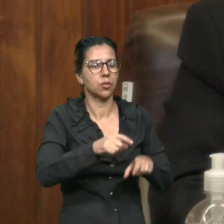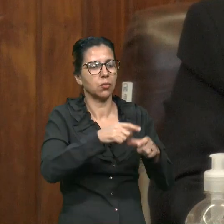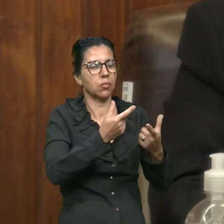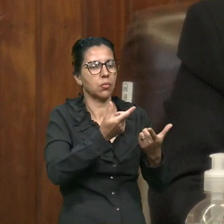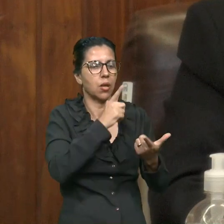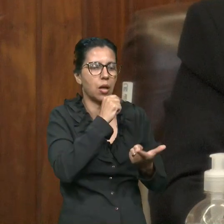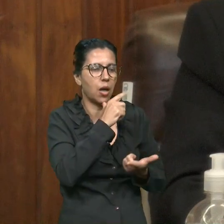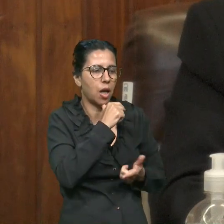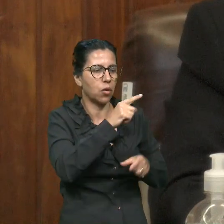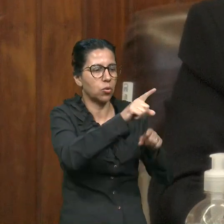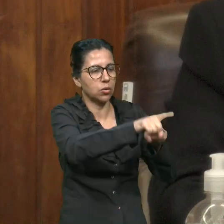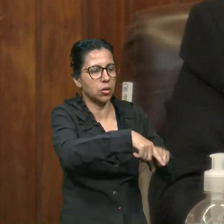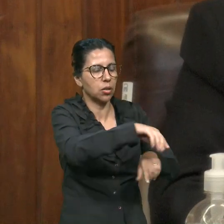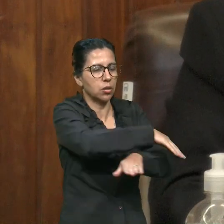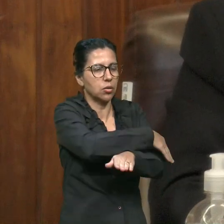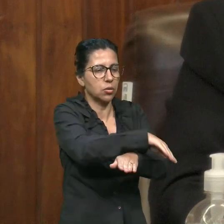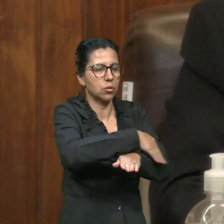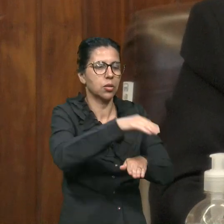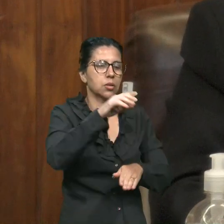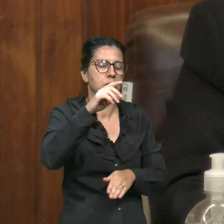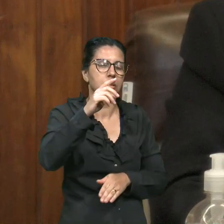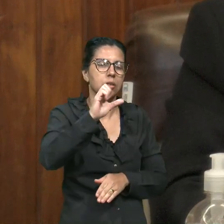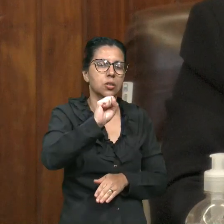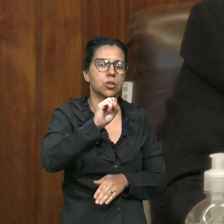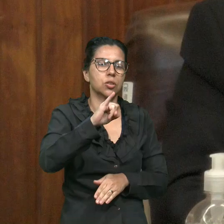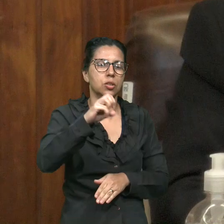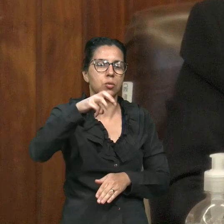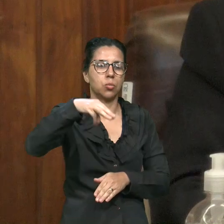Rua Roberto Simonsen. Valor do contrato,